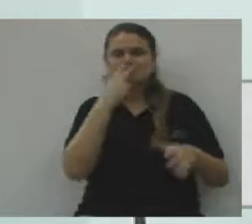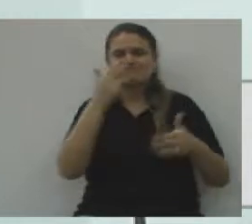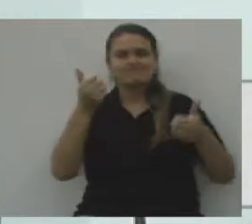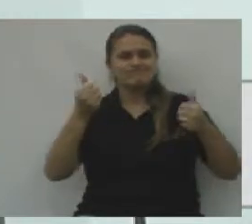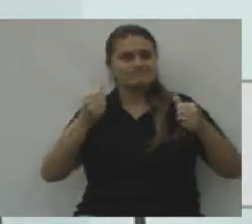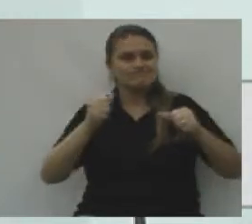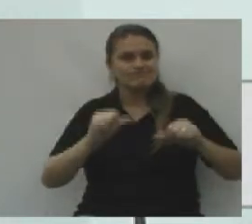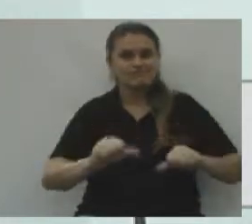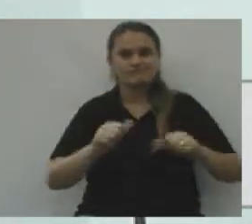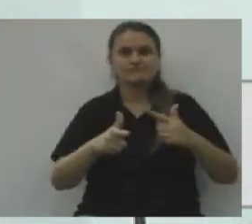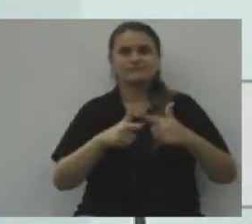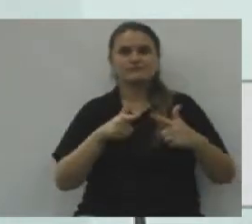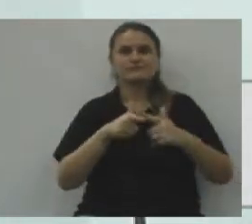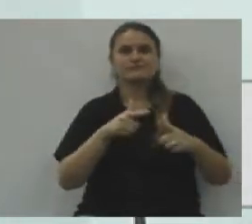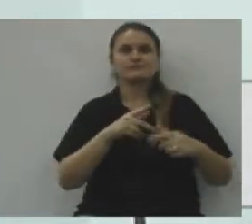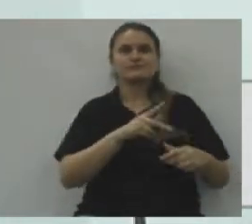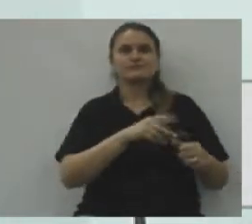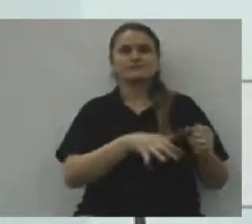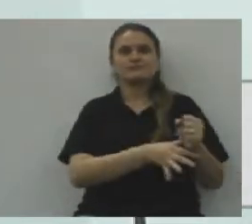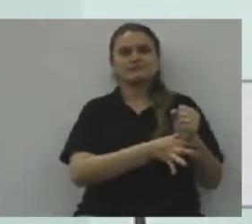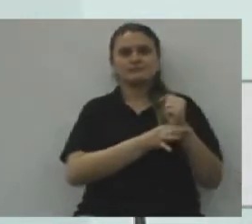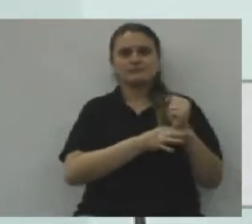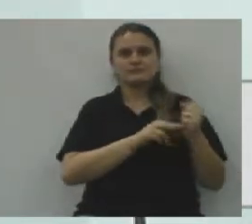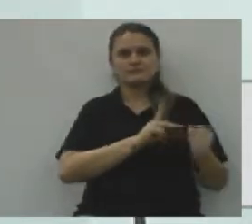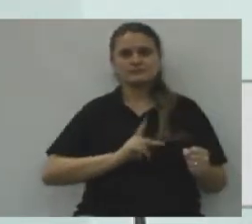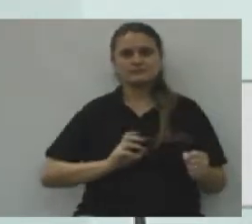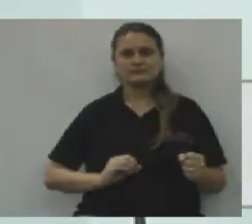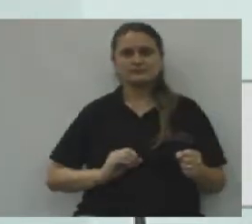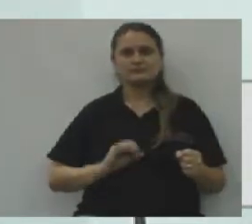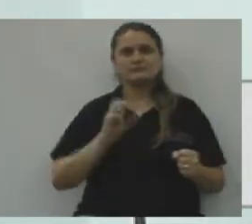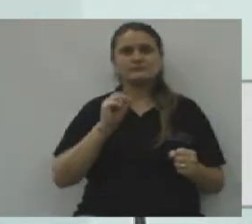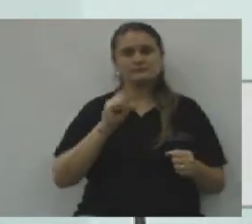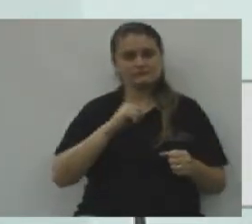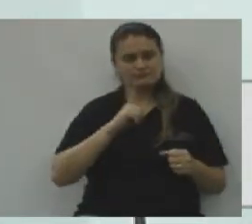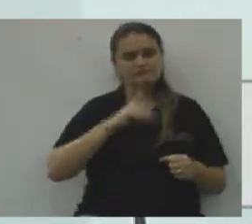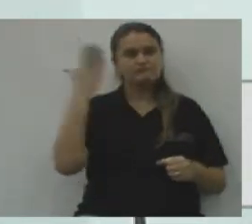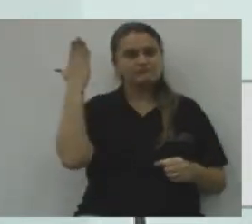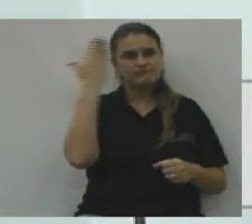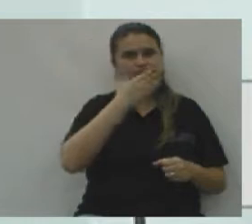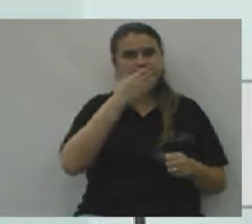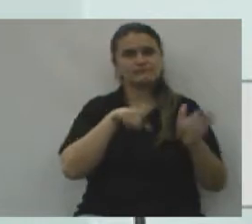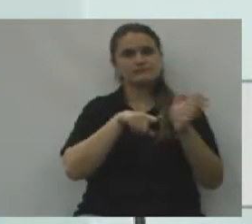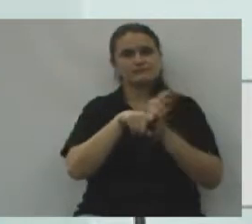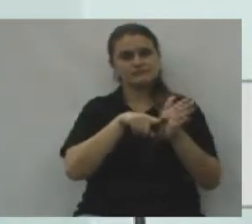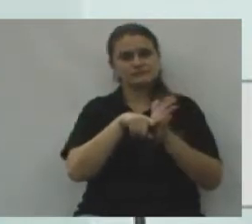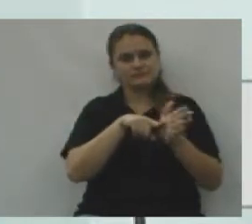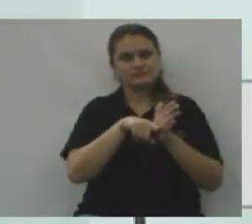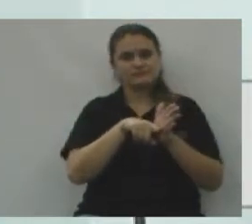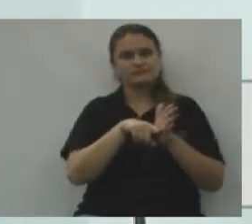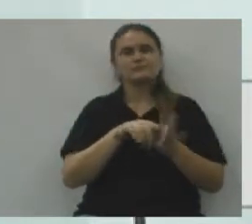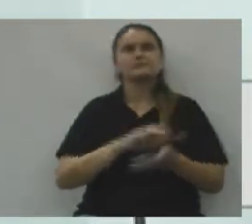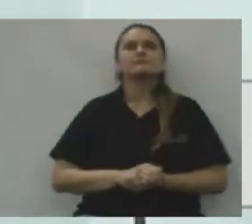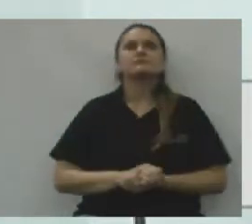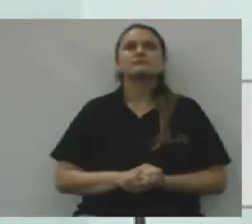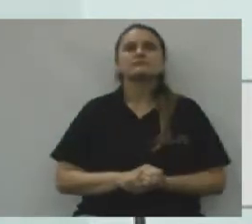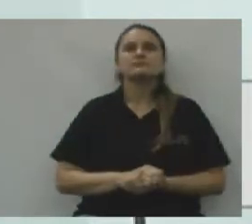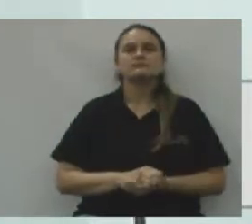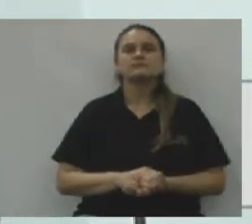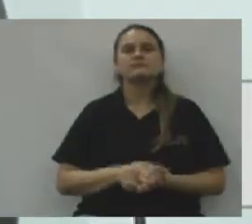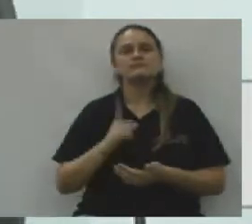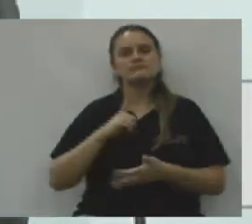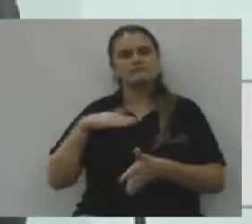situação de segurança do país, segurança pública do país, é algo que cientificamente está demonstrado de maneira bastante clara.